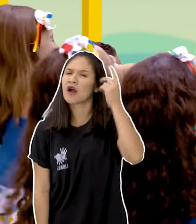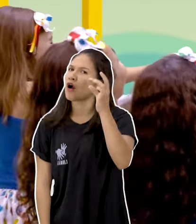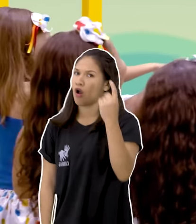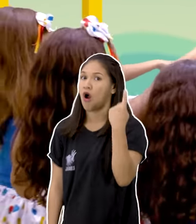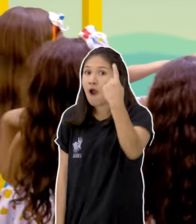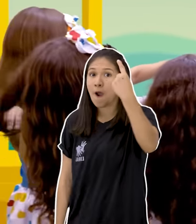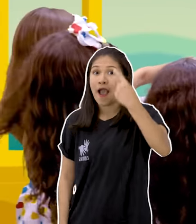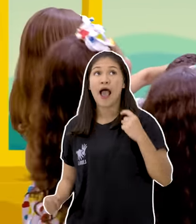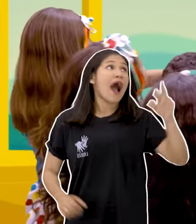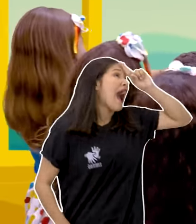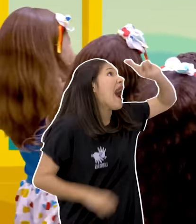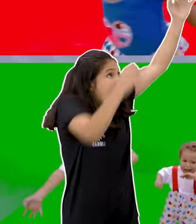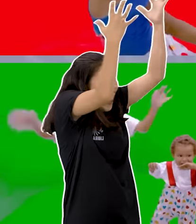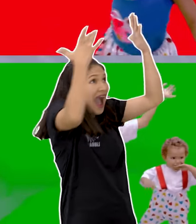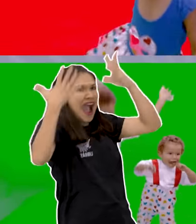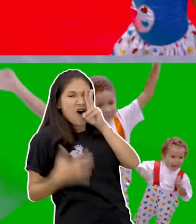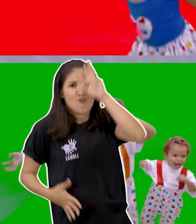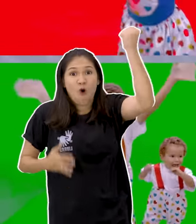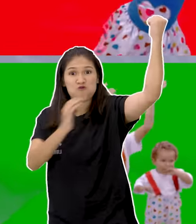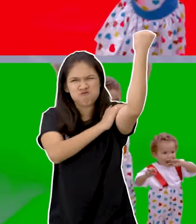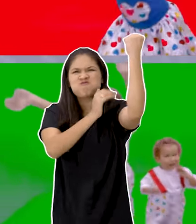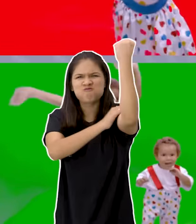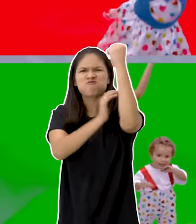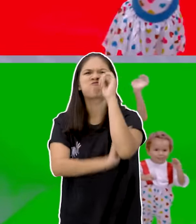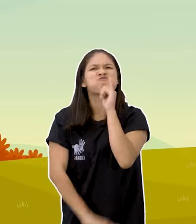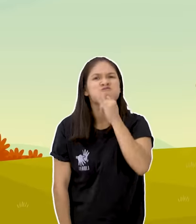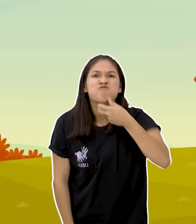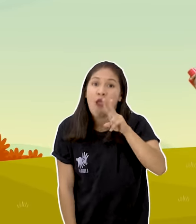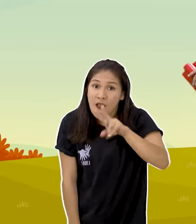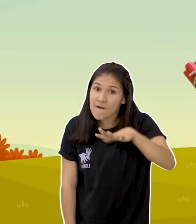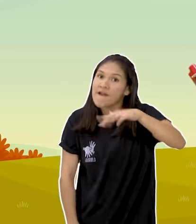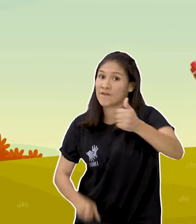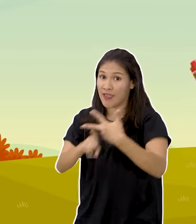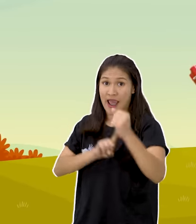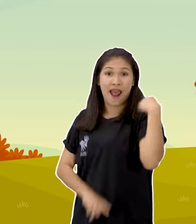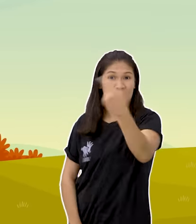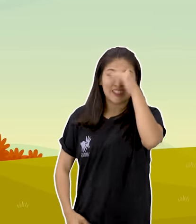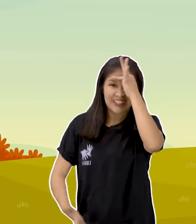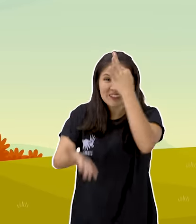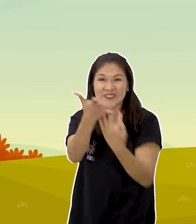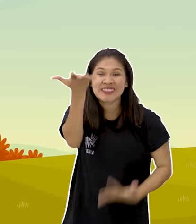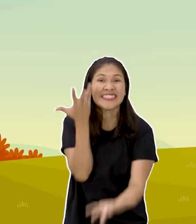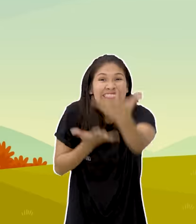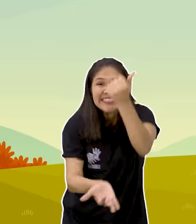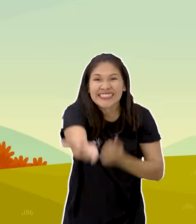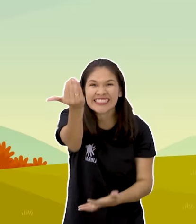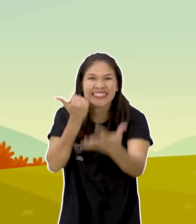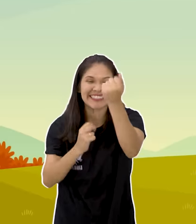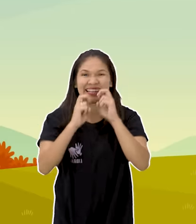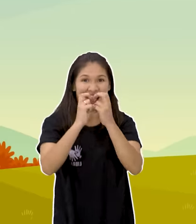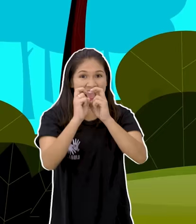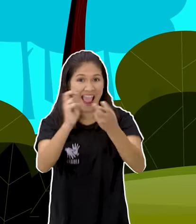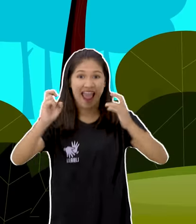poderá ficar de fora. A alegria do Senhor é nossa força, é. A tristeza nunca vencerá a nossa fé. Então